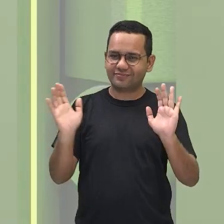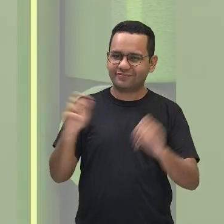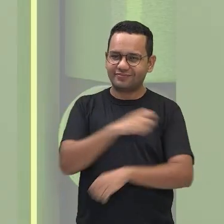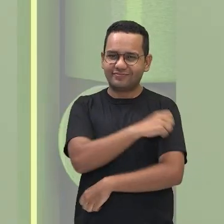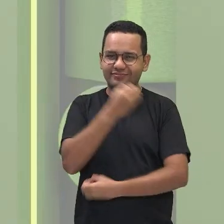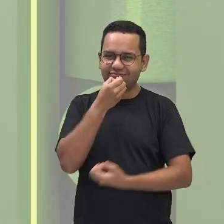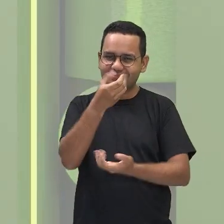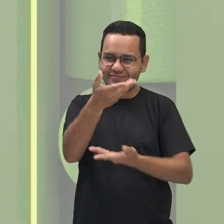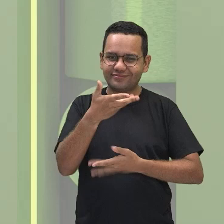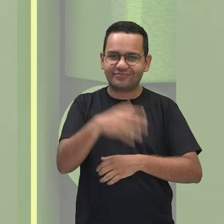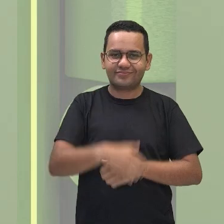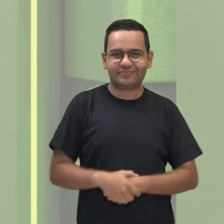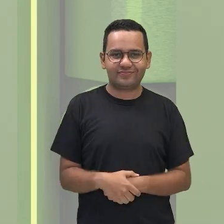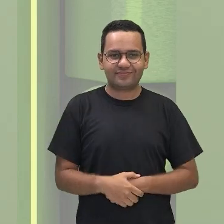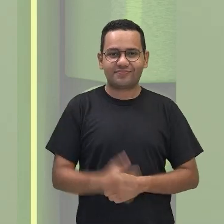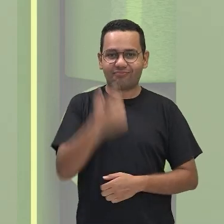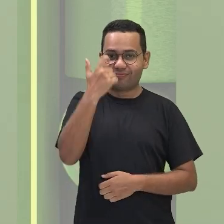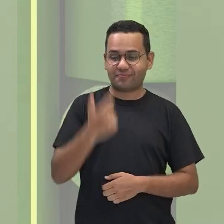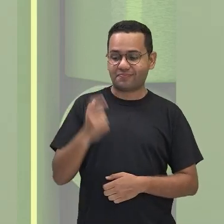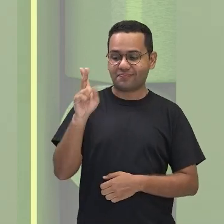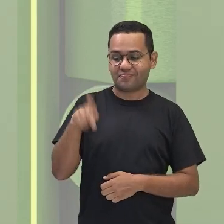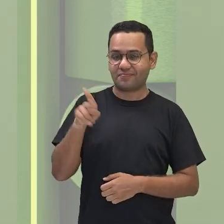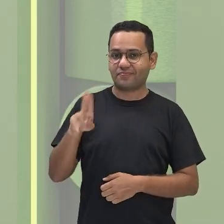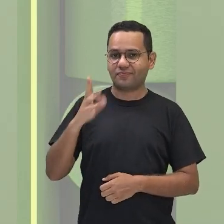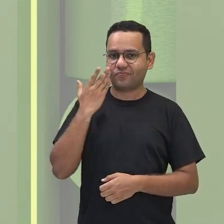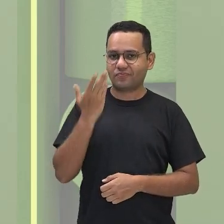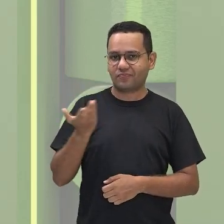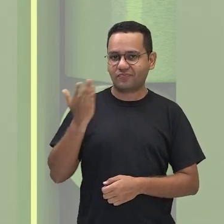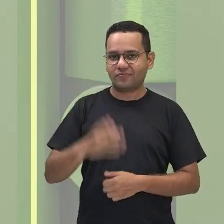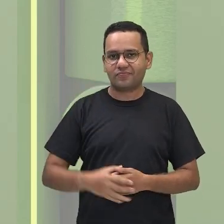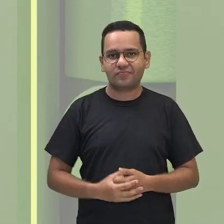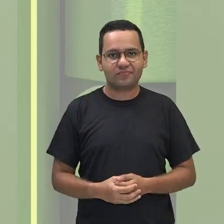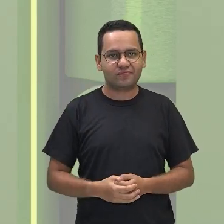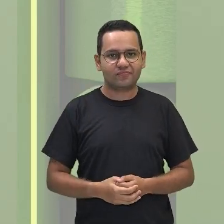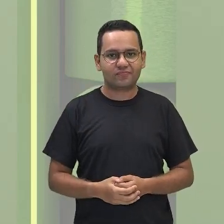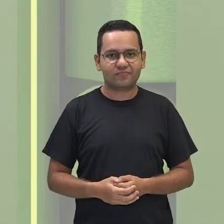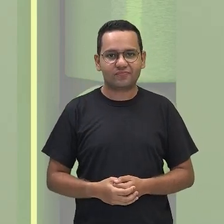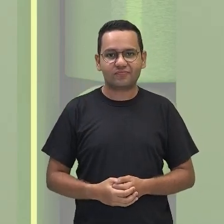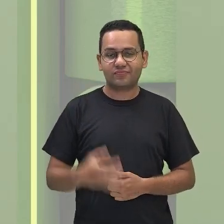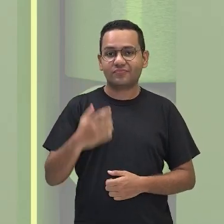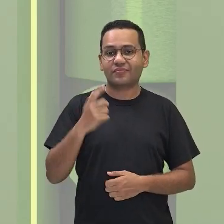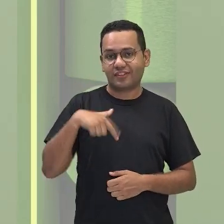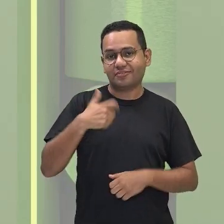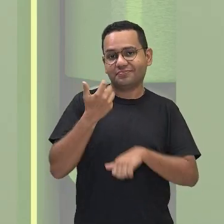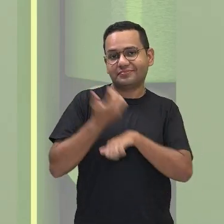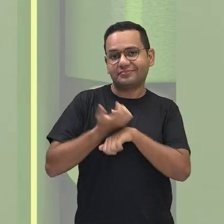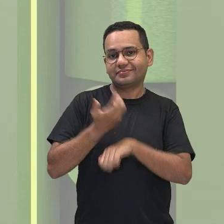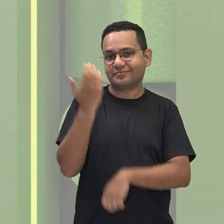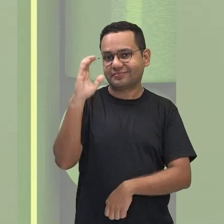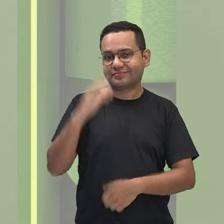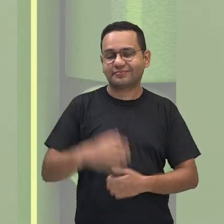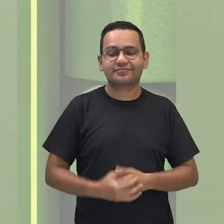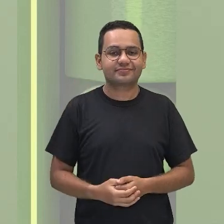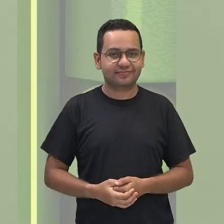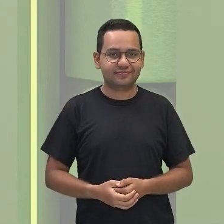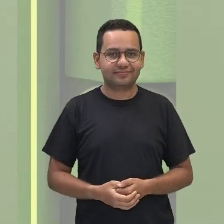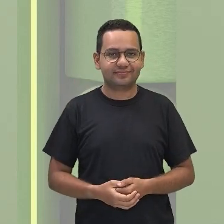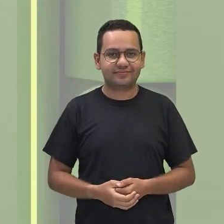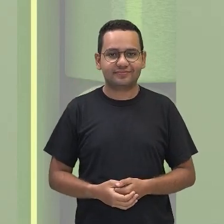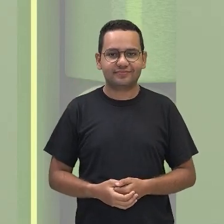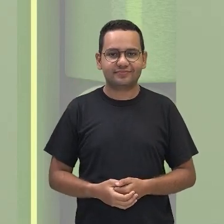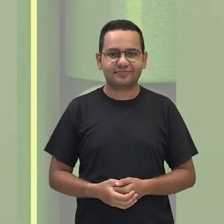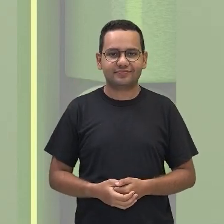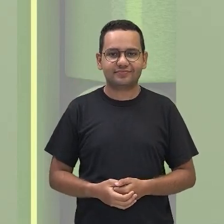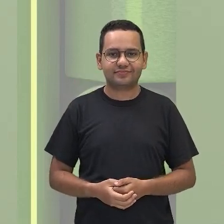sejam bem-vindos! Eu sou a professora Aldaleia Santos, sua professora de Ciências, e vamos